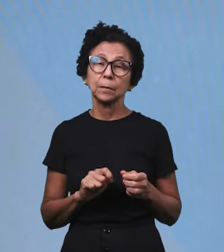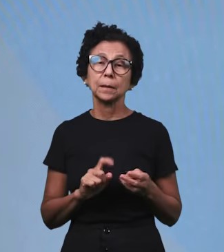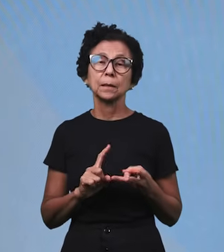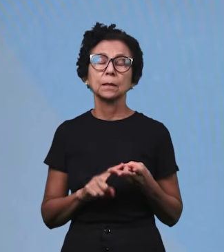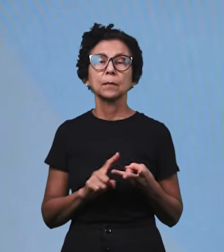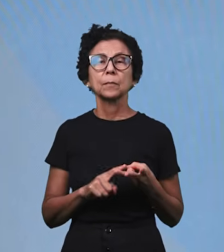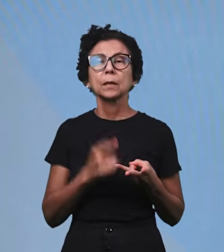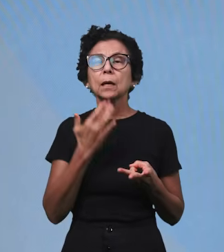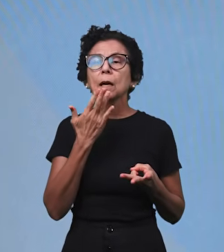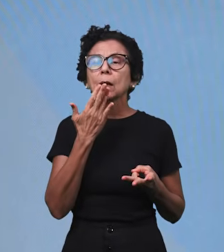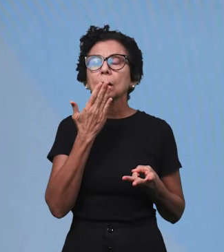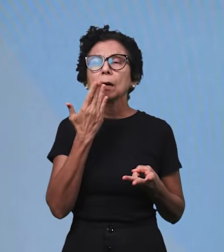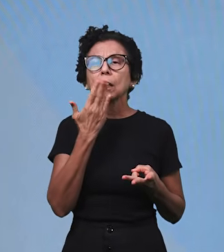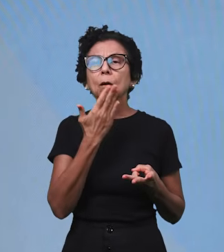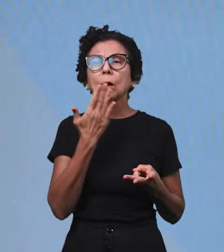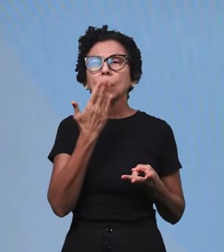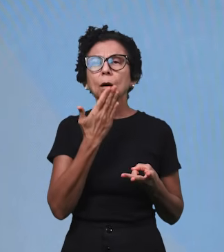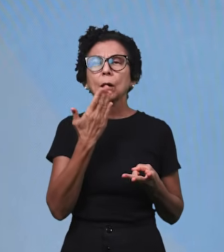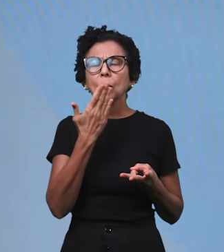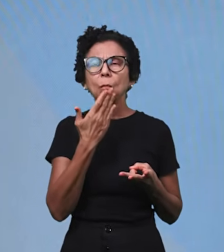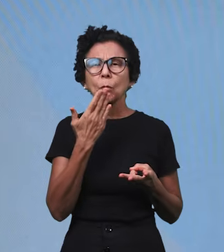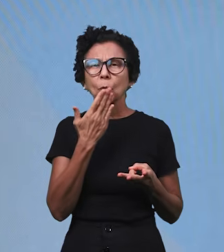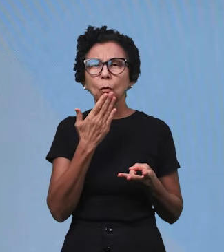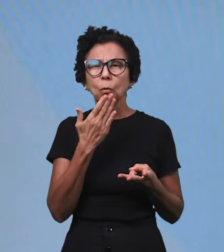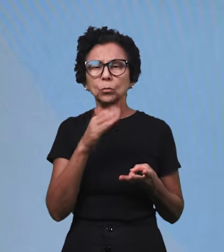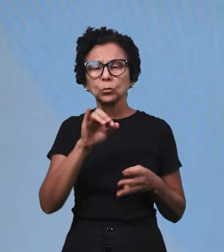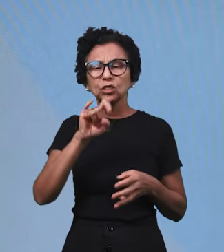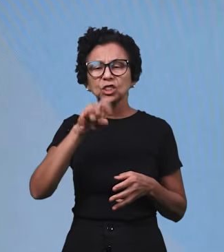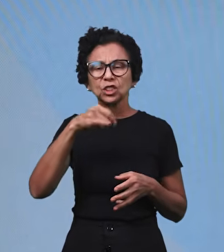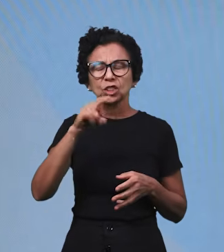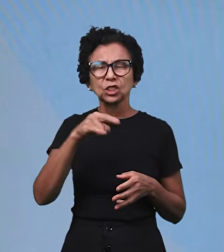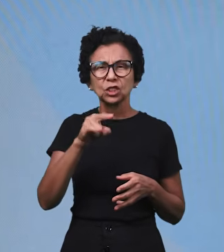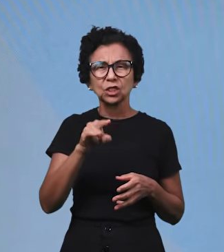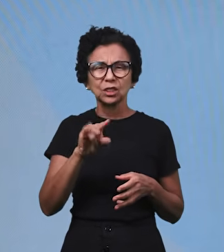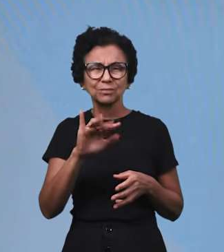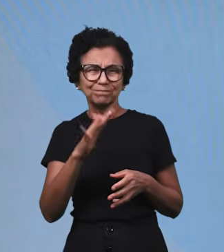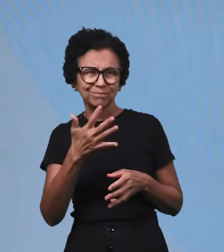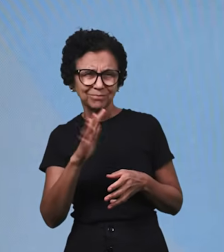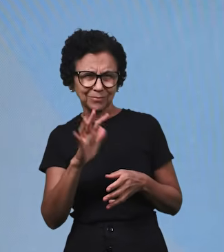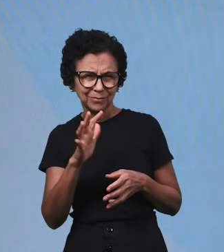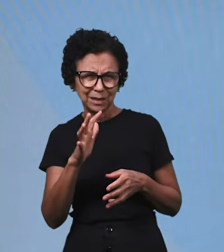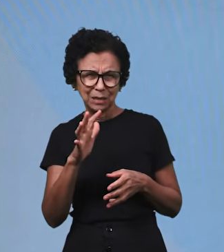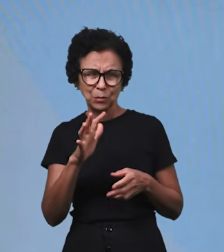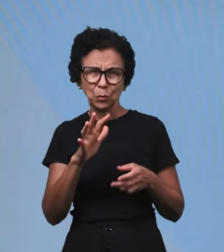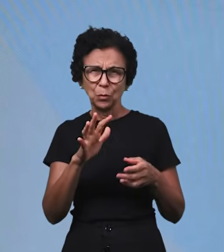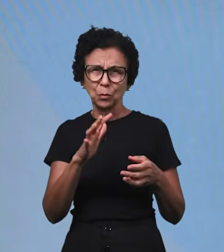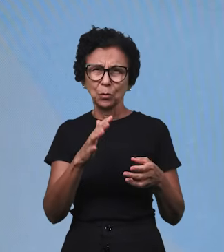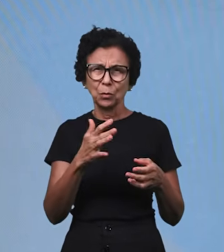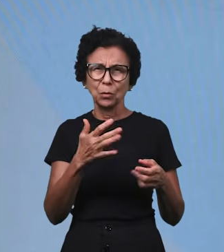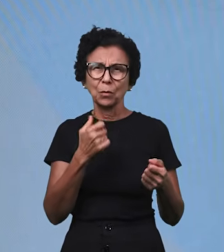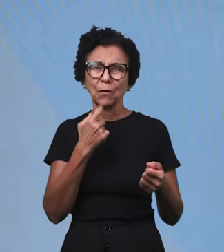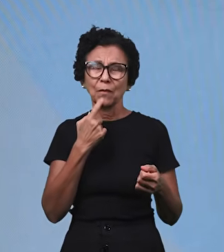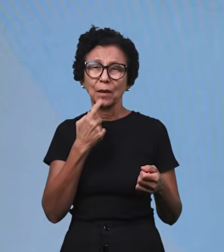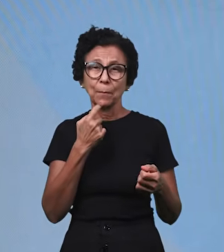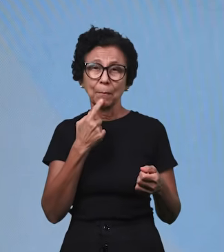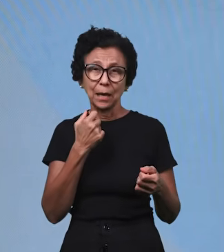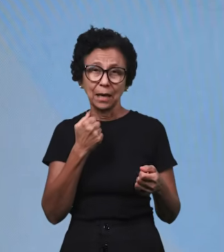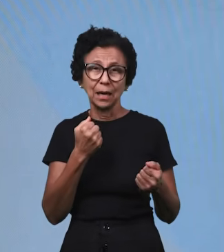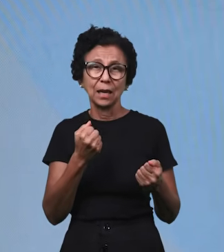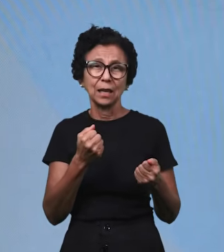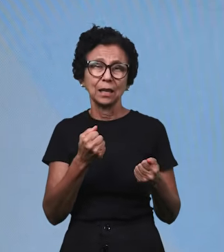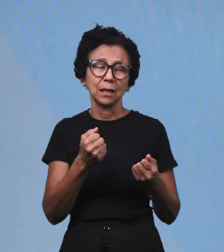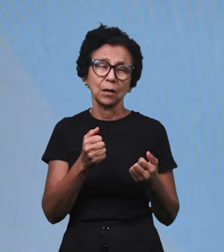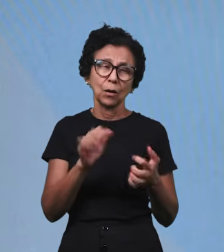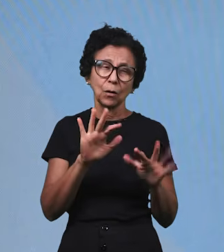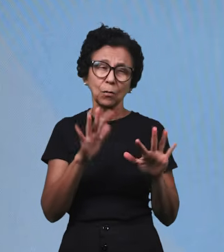alteração. A cor da urina, ou cor acastanhada, ou cor de sangue mesmo,